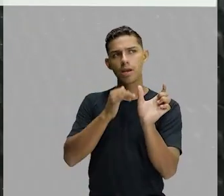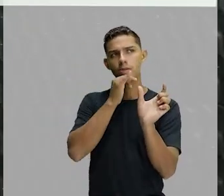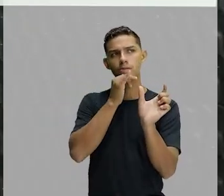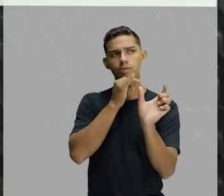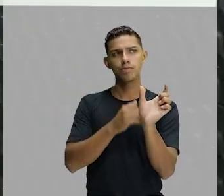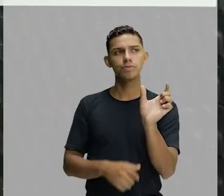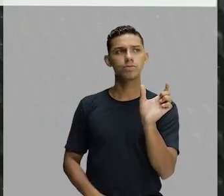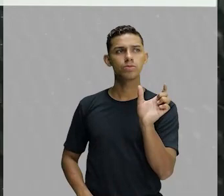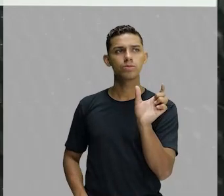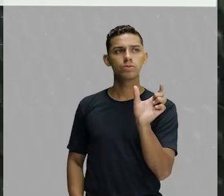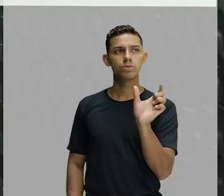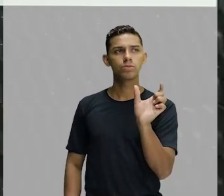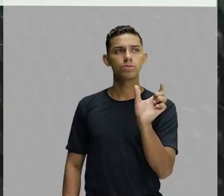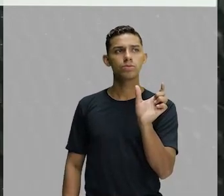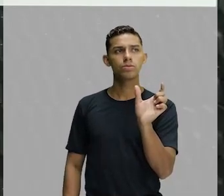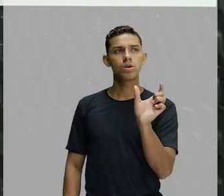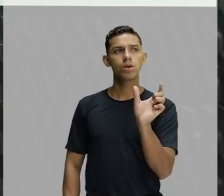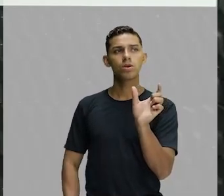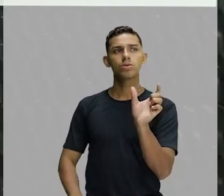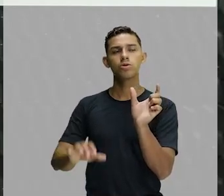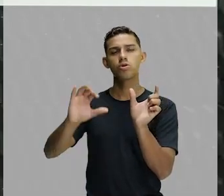palavra CHOMPS.